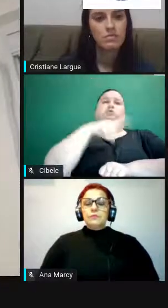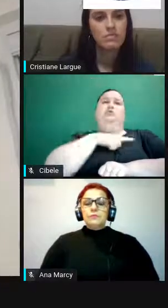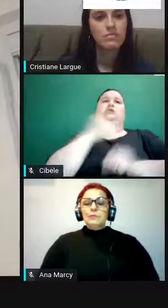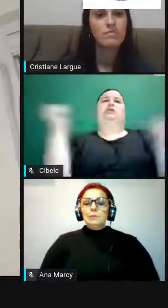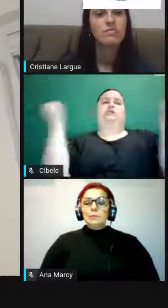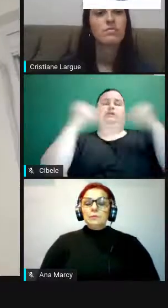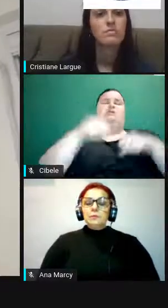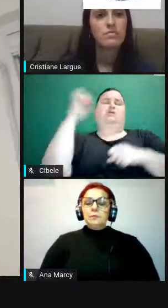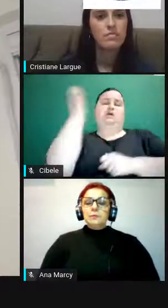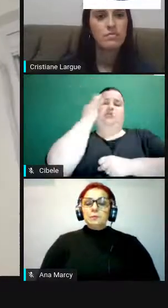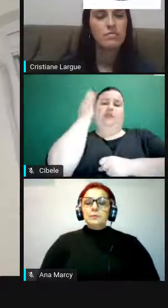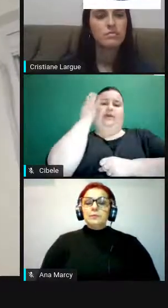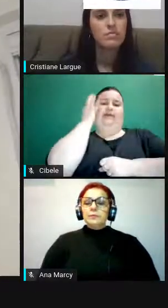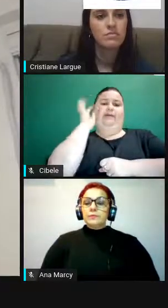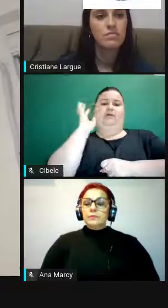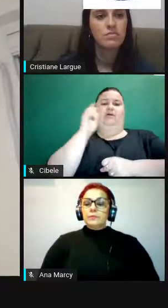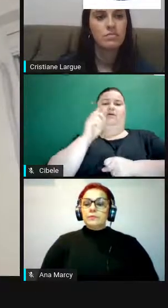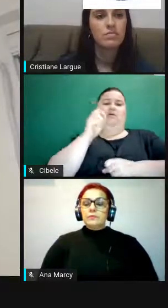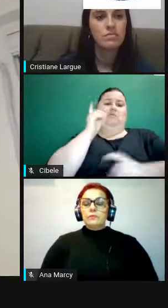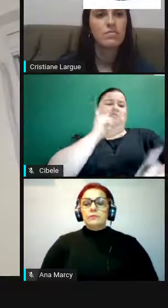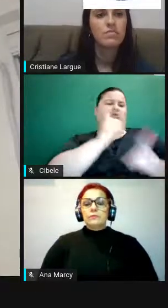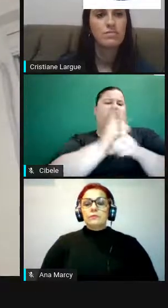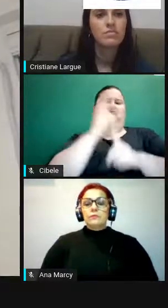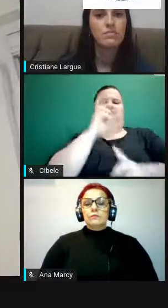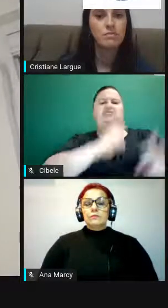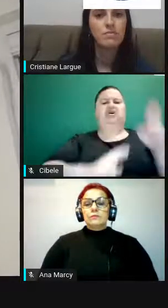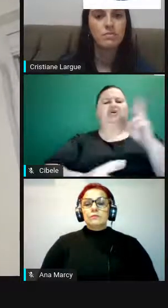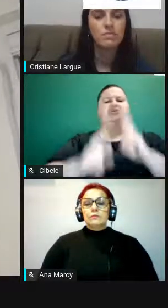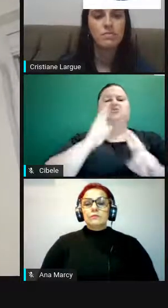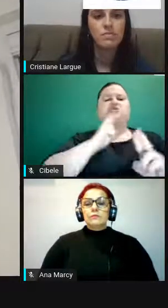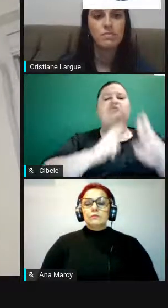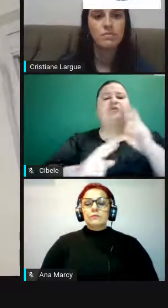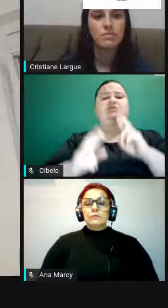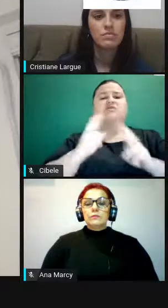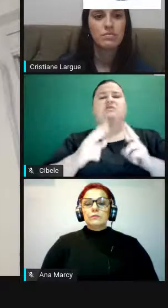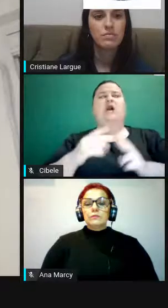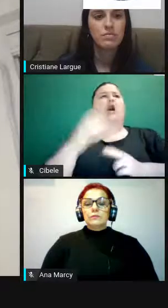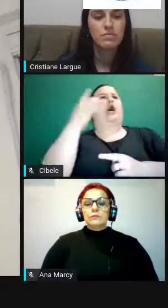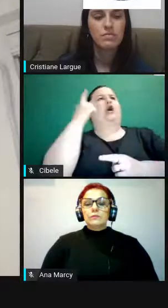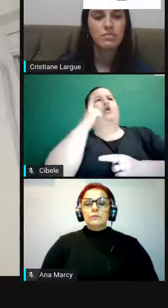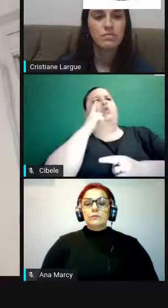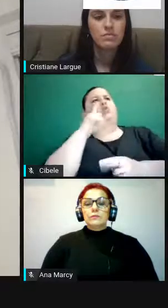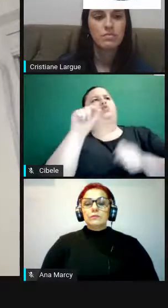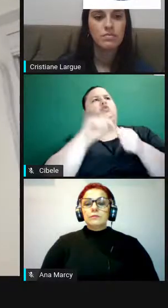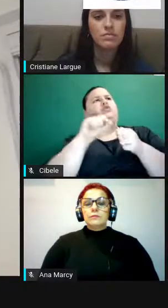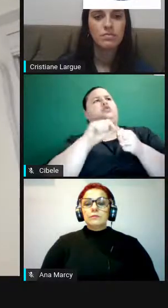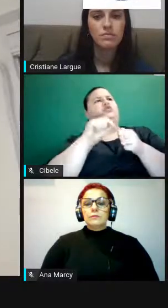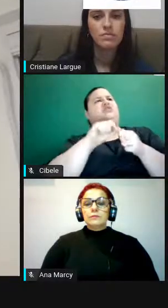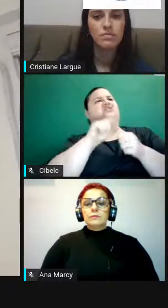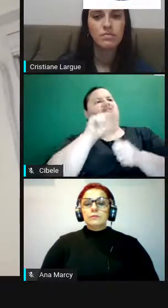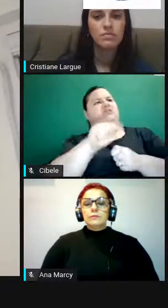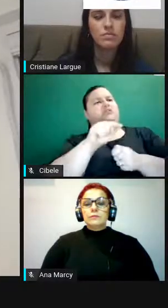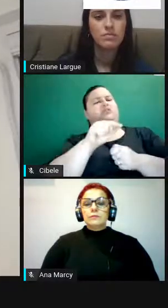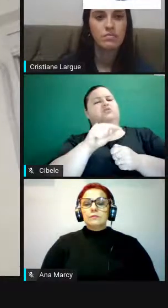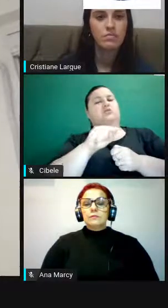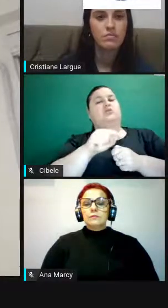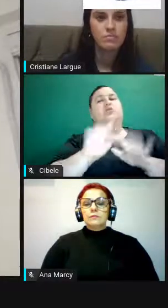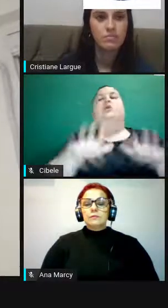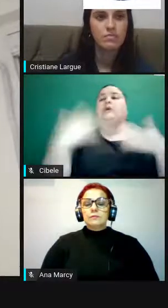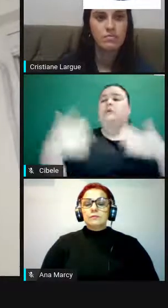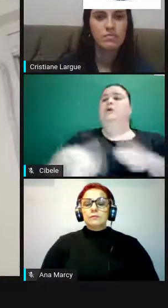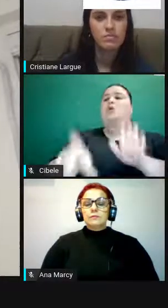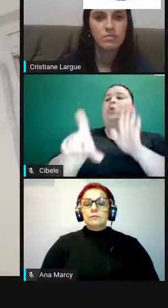encontrar as respostas para as perguntas que tu tem que assolam a eu não consigo fazer tal coisa vai lá e lê a lei que ali na leitor vai encontrar